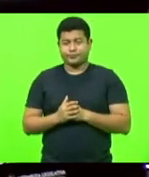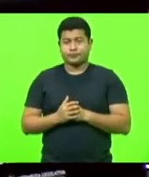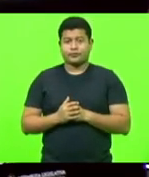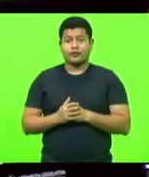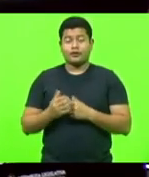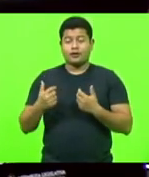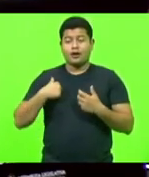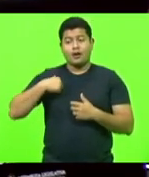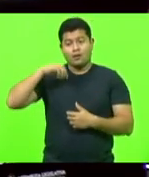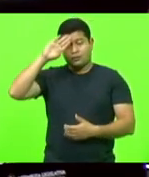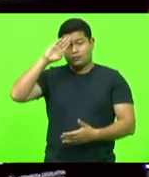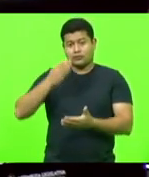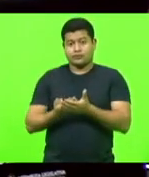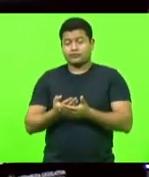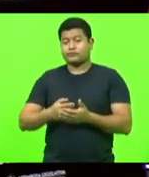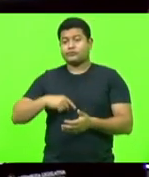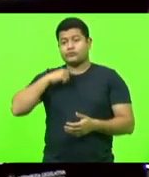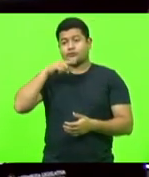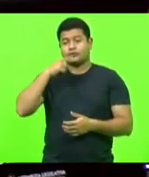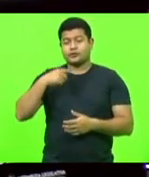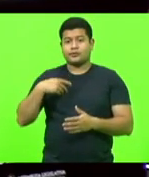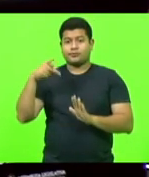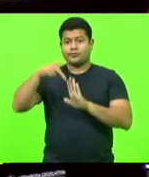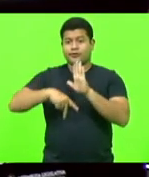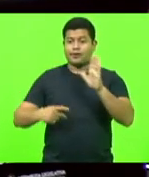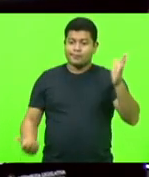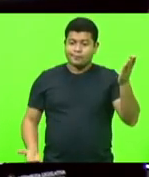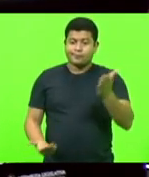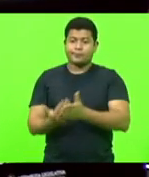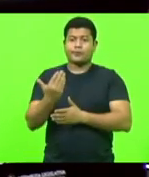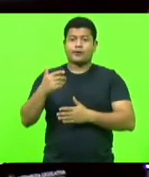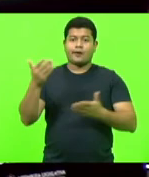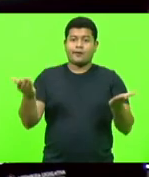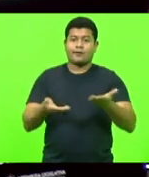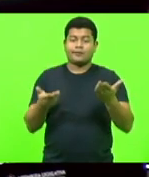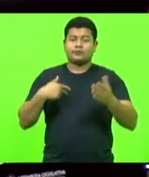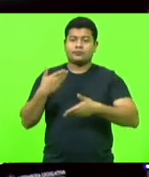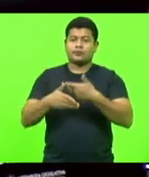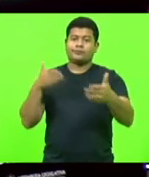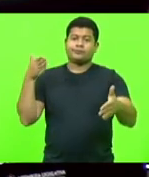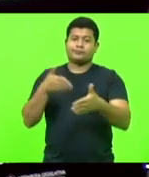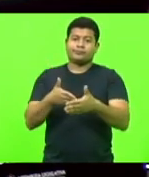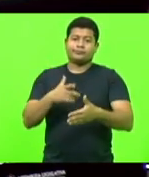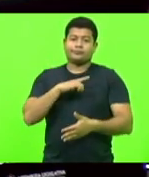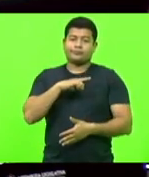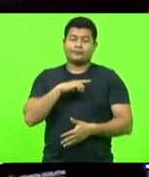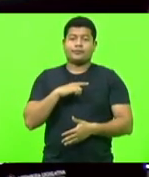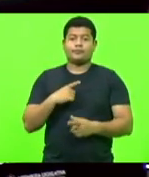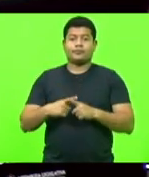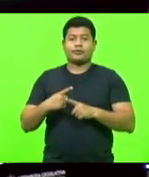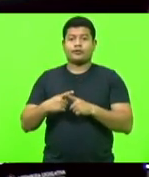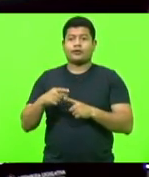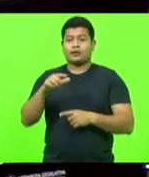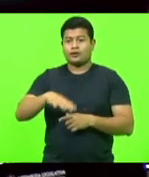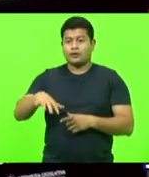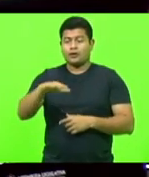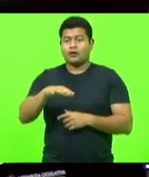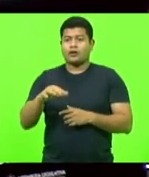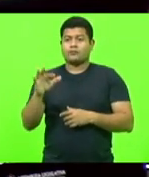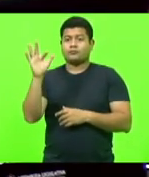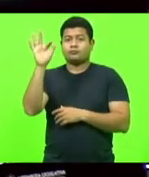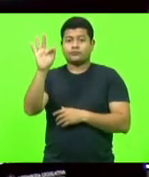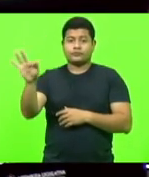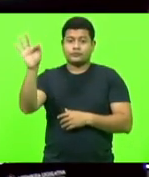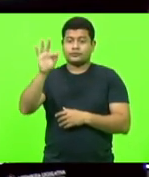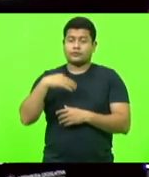vai prosperar, repito, porque no âmbito federal ele não tem amparo. E, repito, nós estamos, de